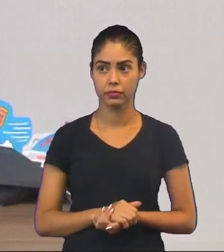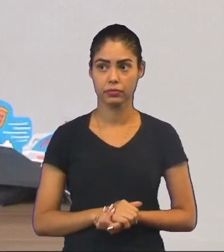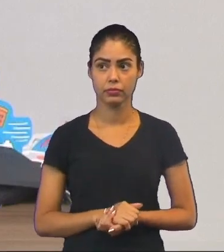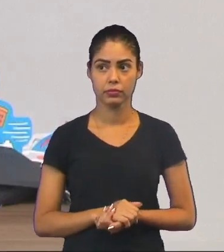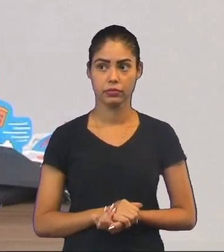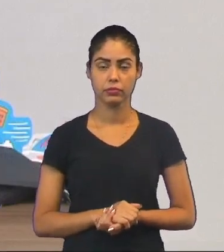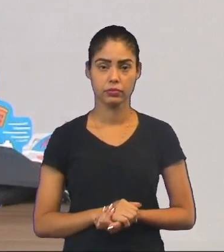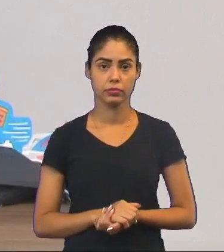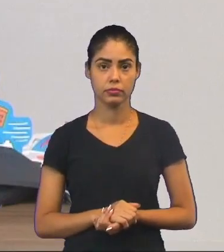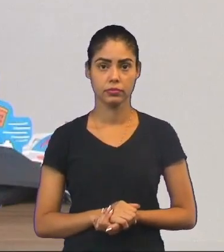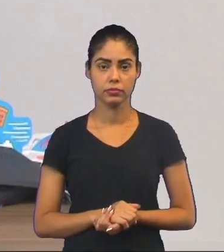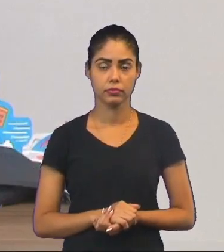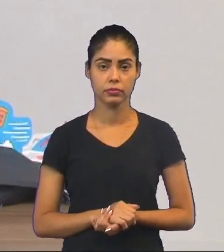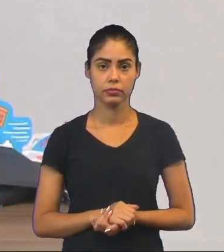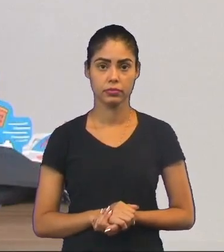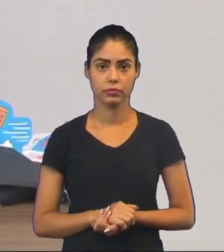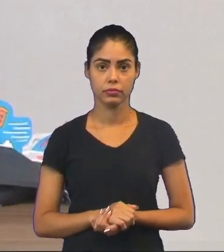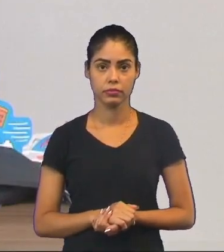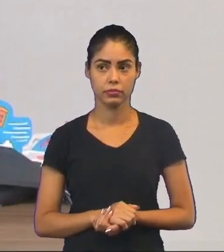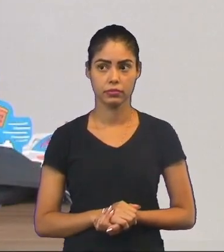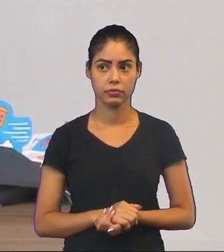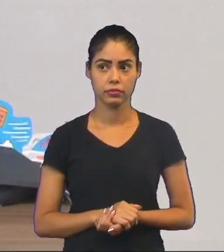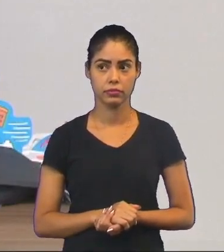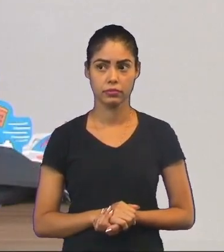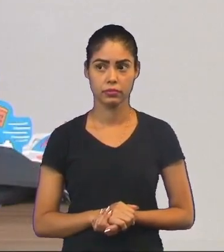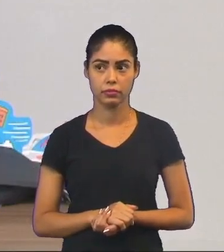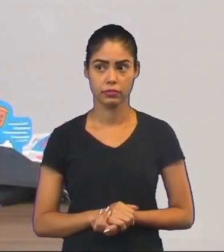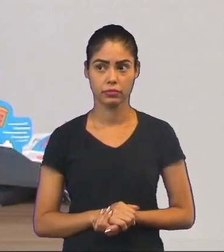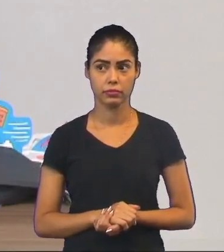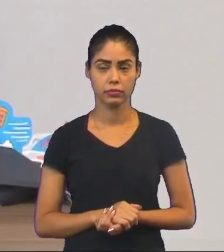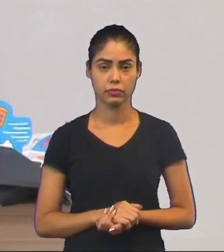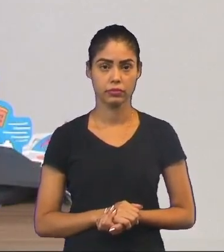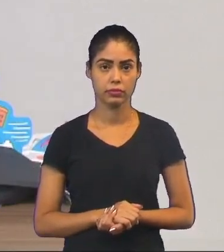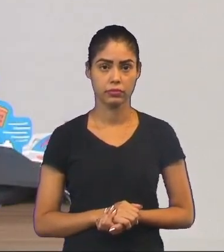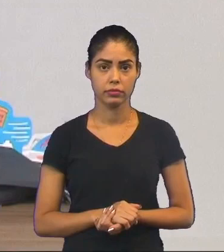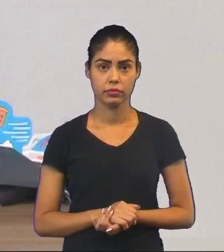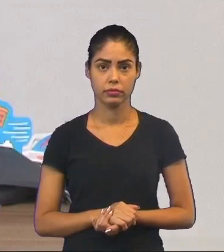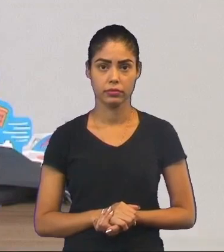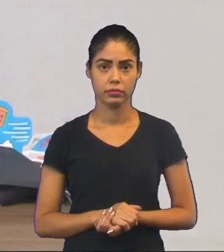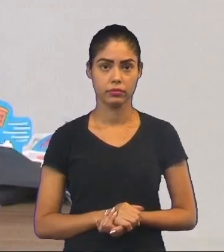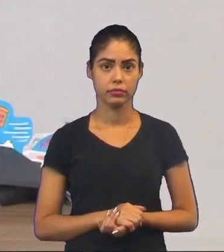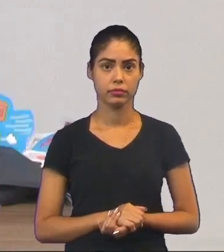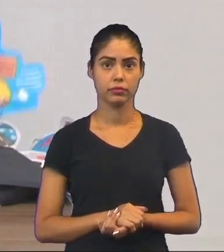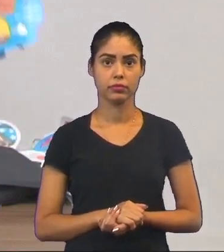vamos colocar os meios de transportes aquáticos, certo?